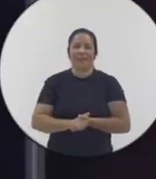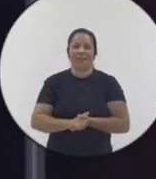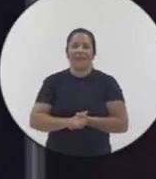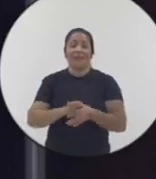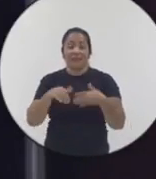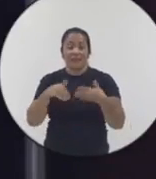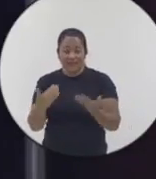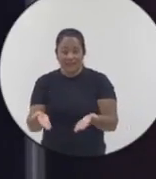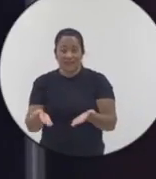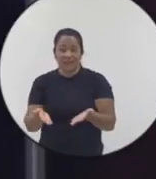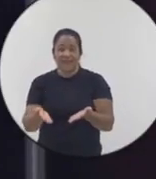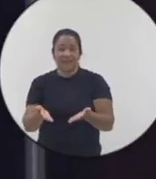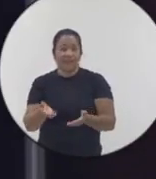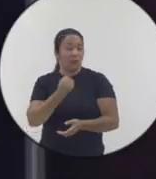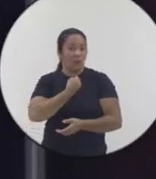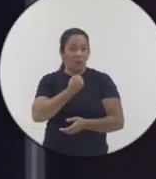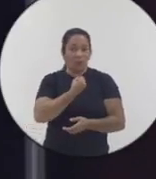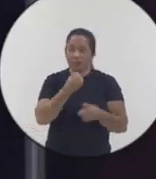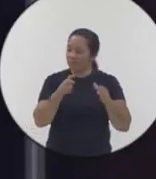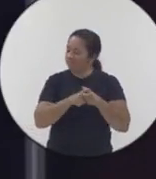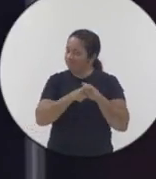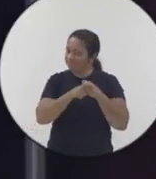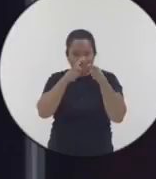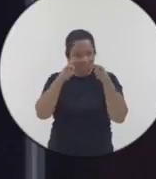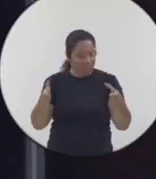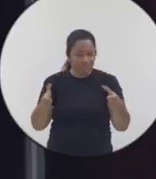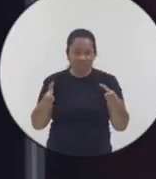Um número muito alto ainda,